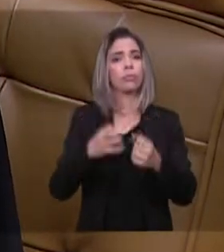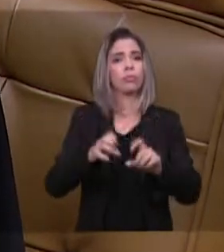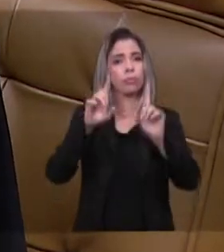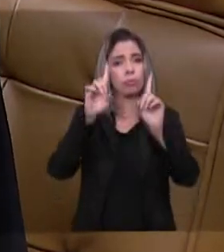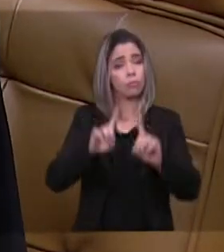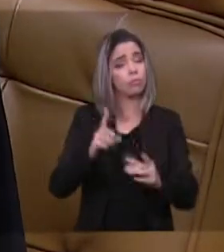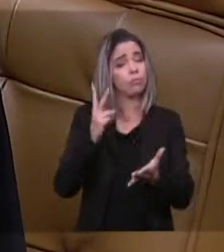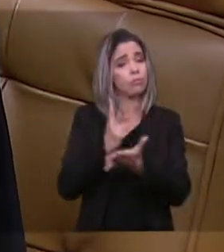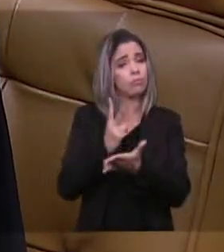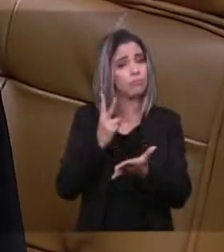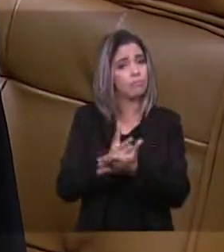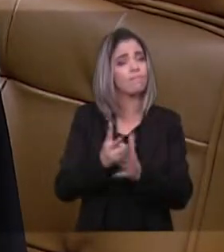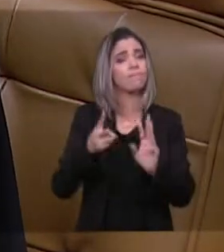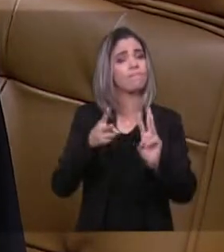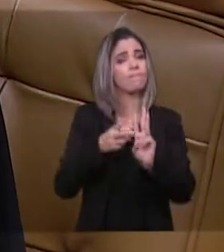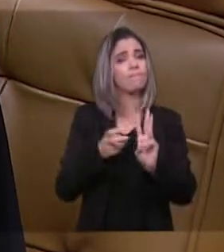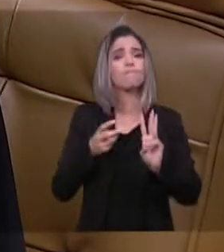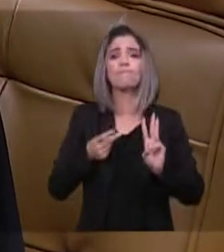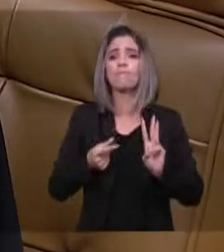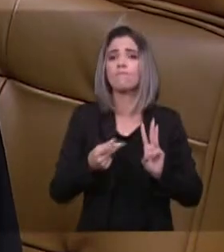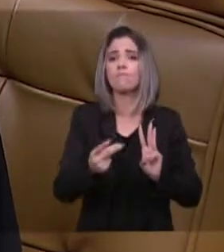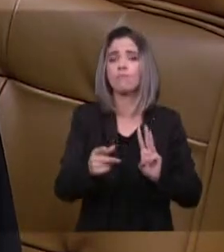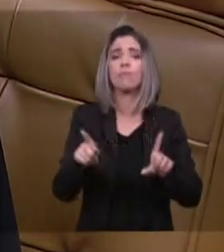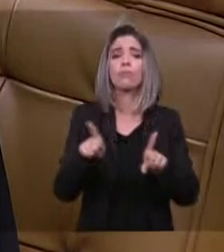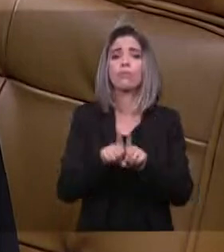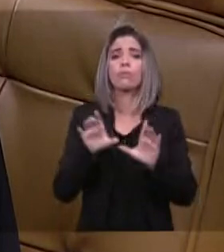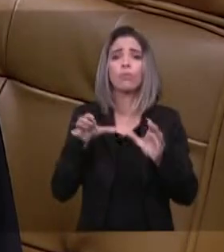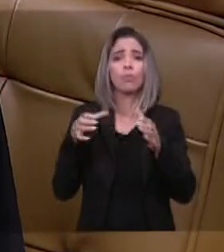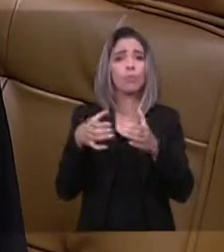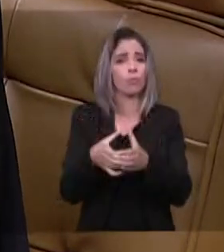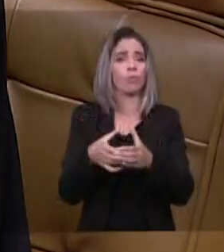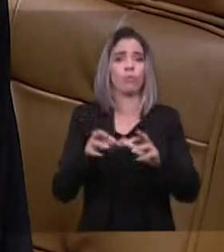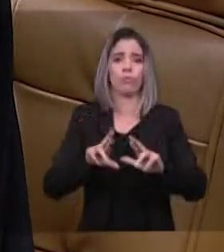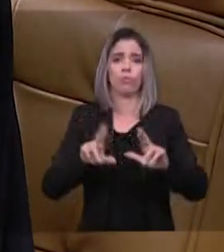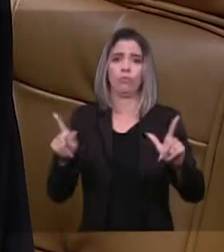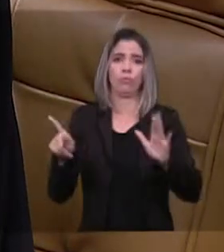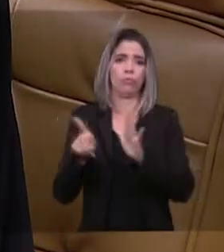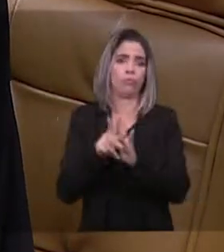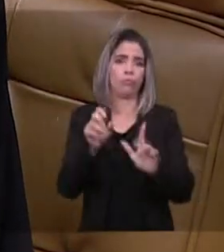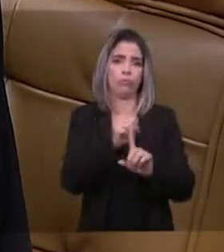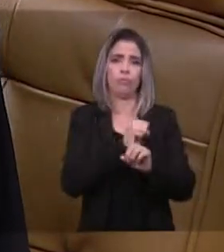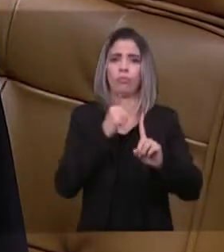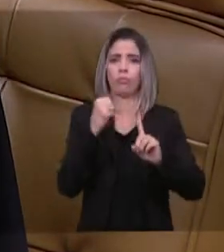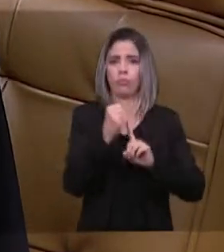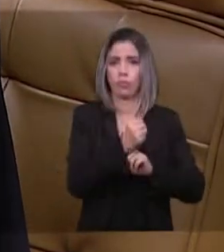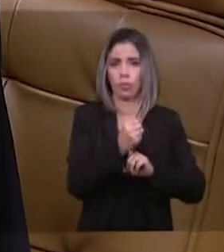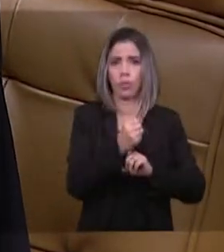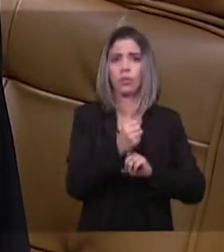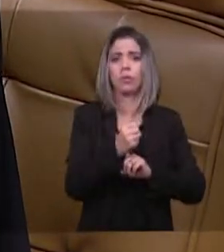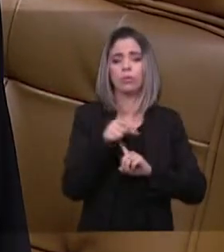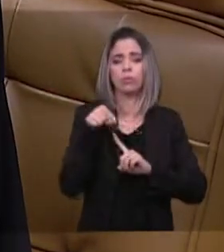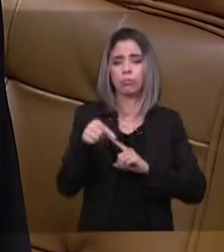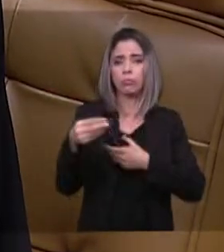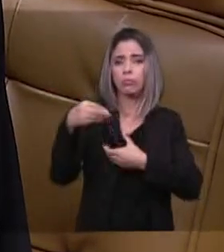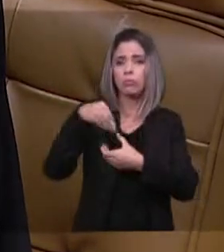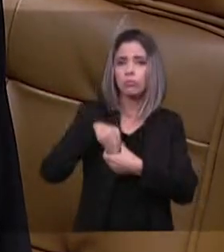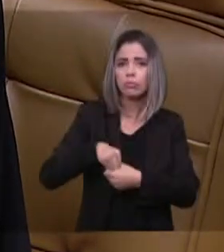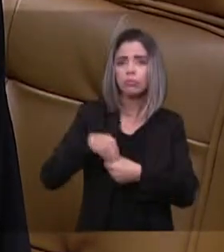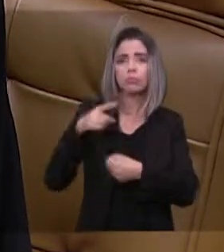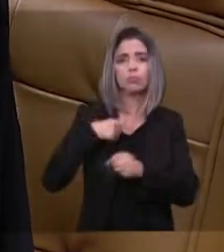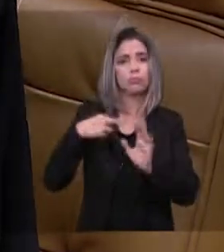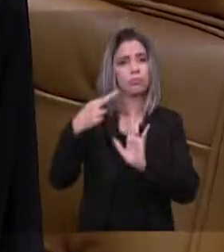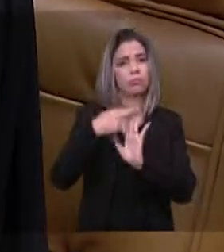índio, coletivamente entendido, de continuar a ser grupo diferenciado, sociedade externamente organizada,